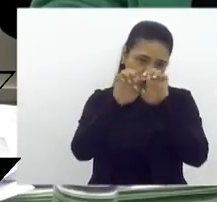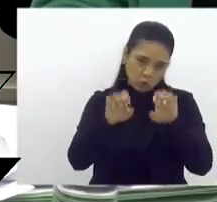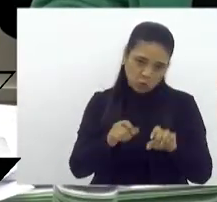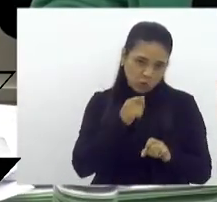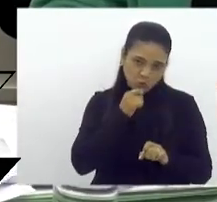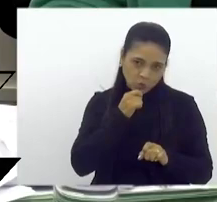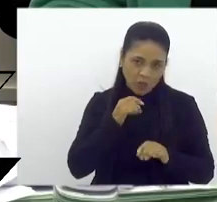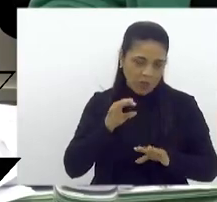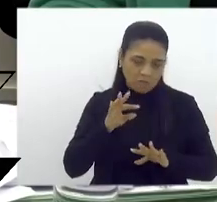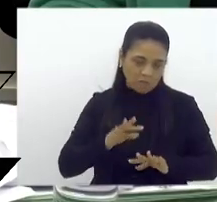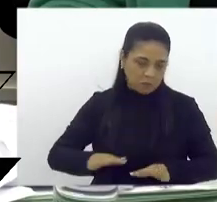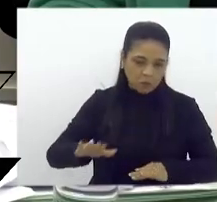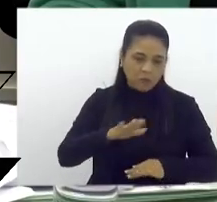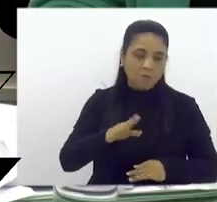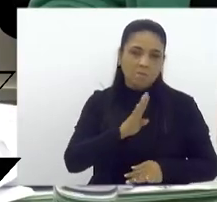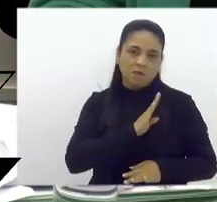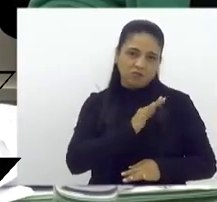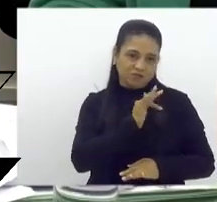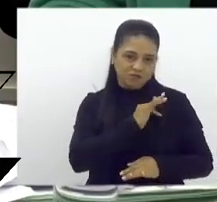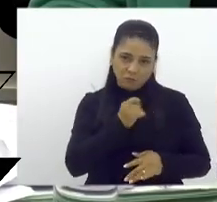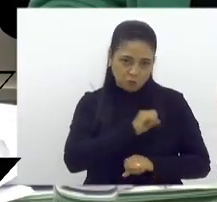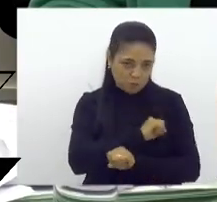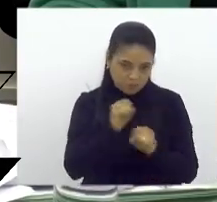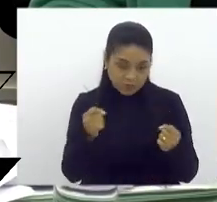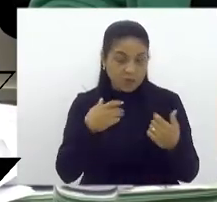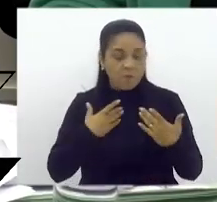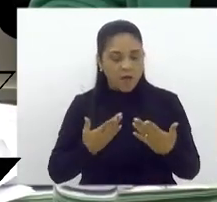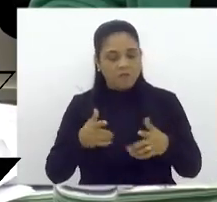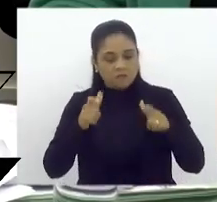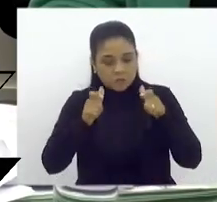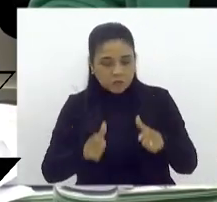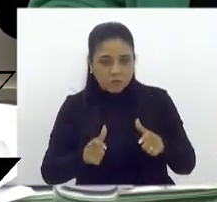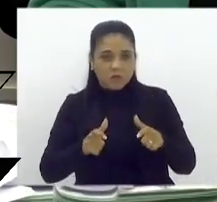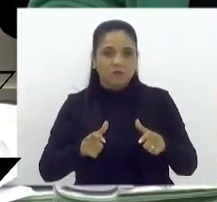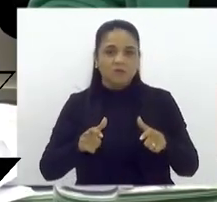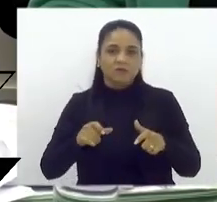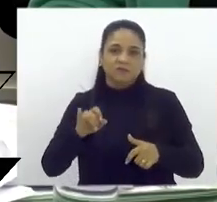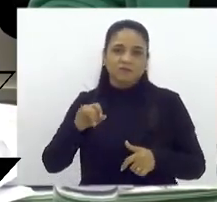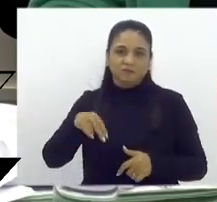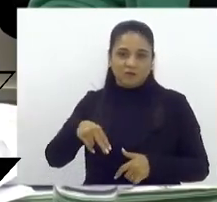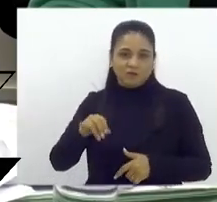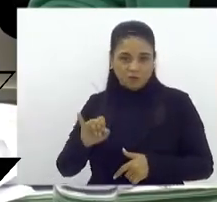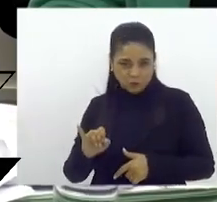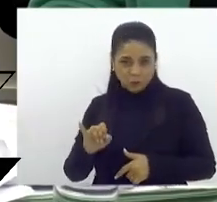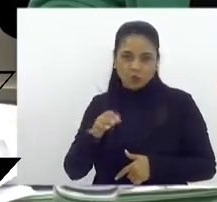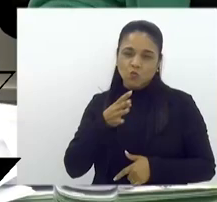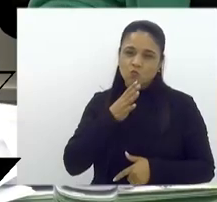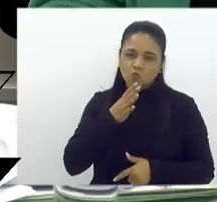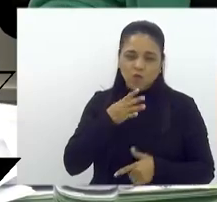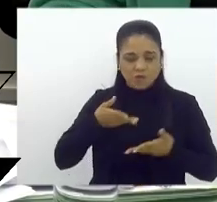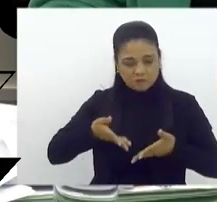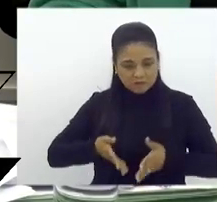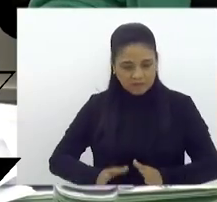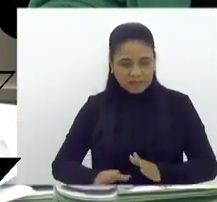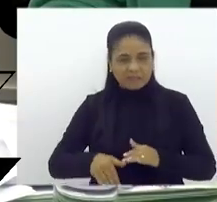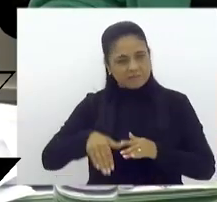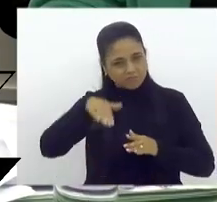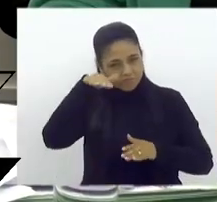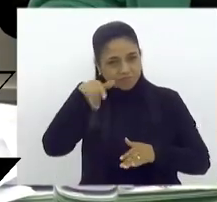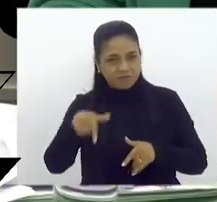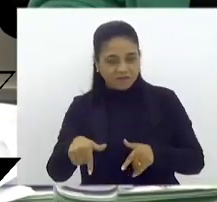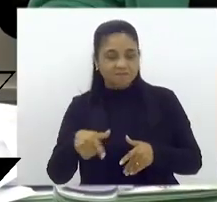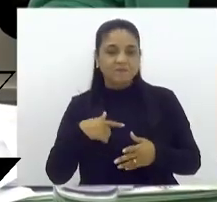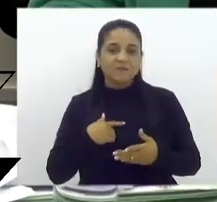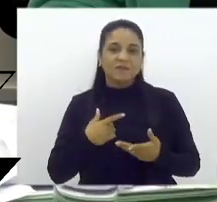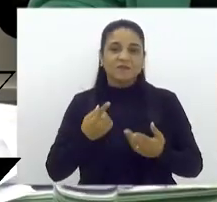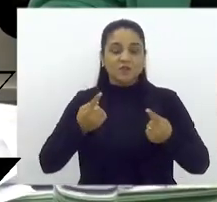tentar promover aí na região que a gente é mais atuante, que a gente conhece os nossos... Assim, que a gente é nascido e criado, né? E eu vou estar